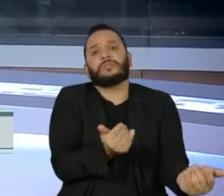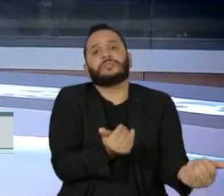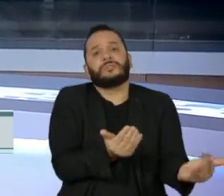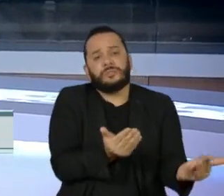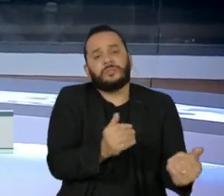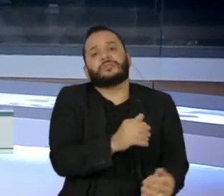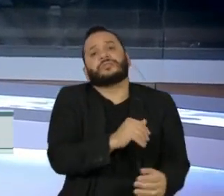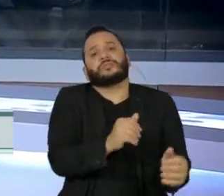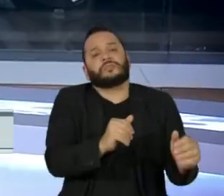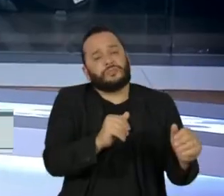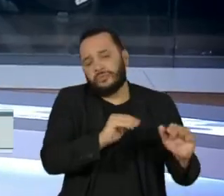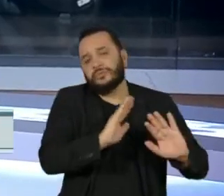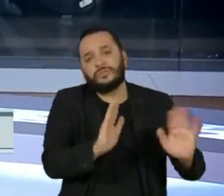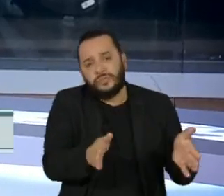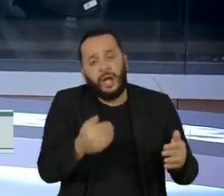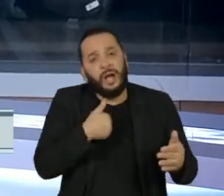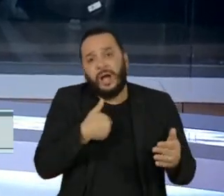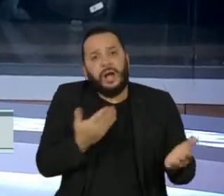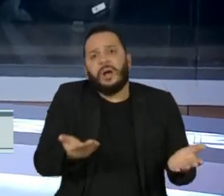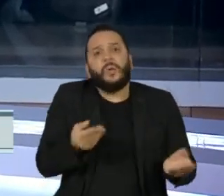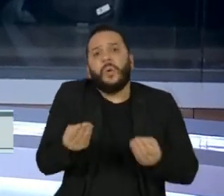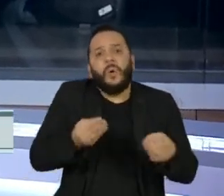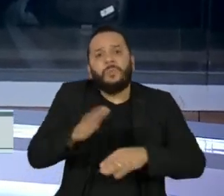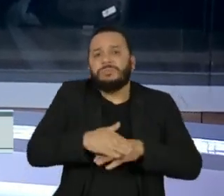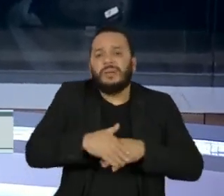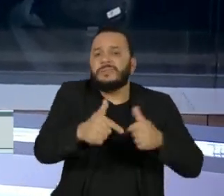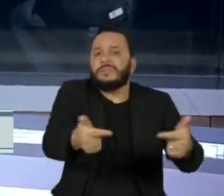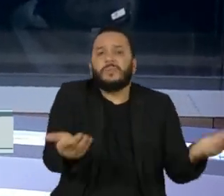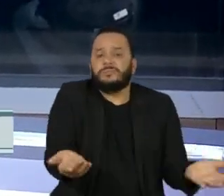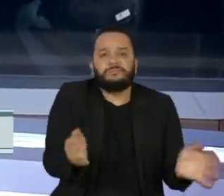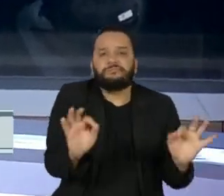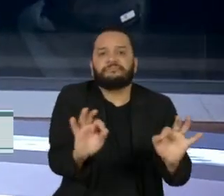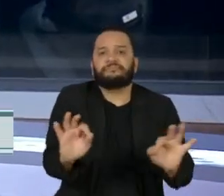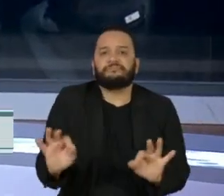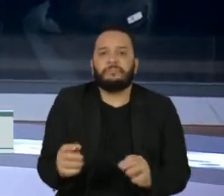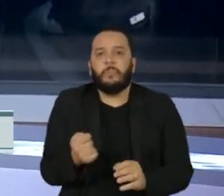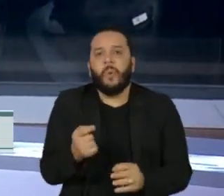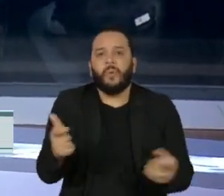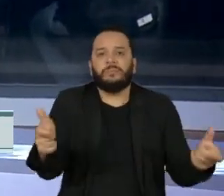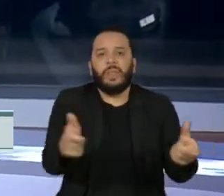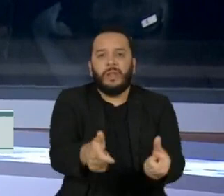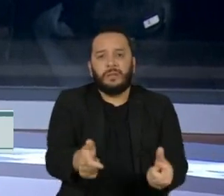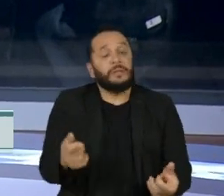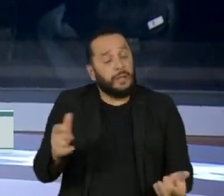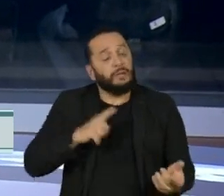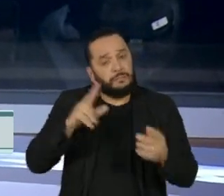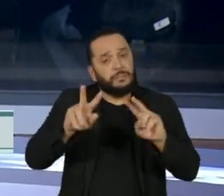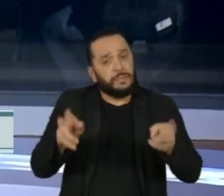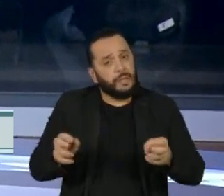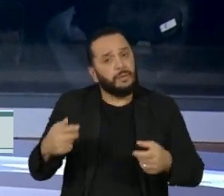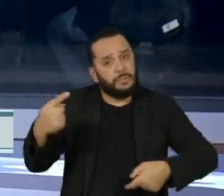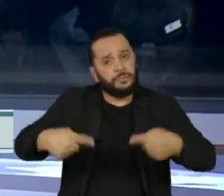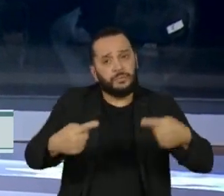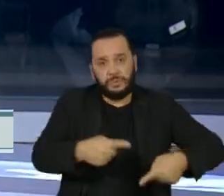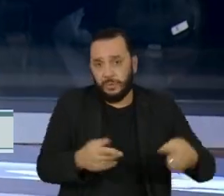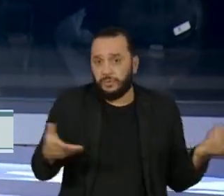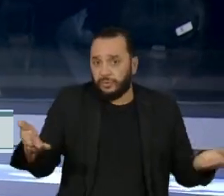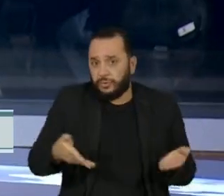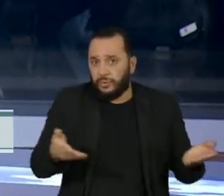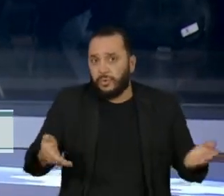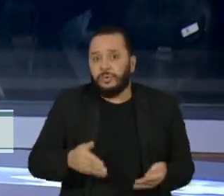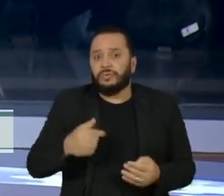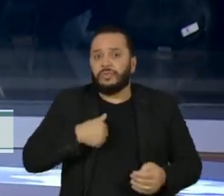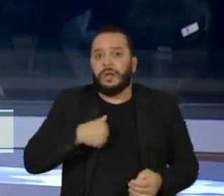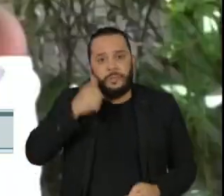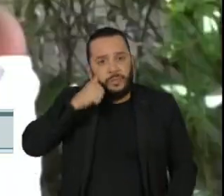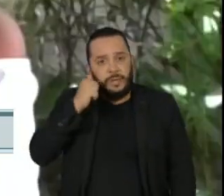da promulgação do Estatuto da Juventude. Esse é o tema da entrevista de hoje com a diretora executiva do grupo Engajamundo, Kinda